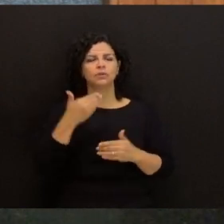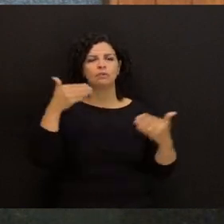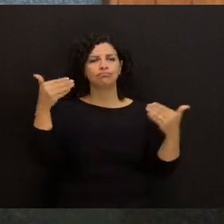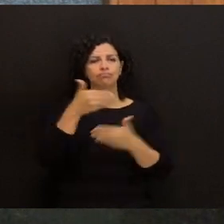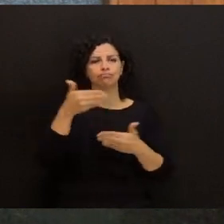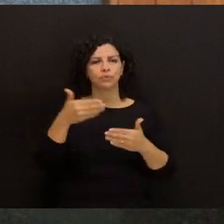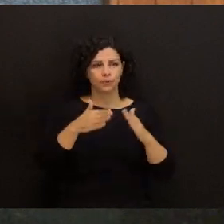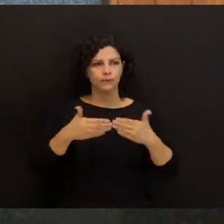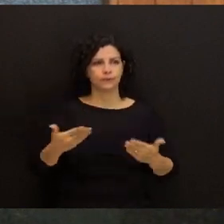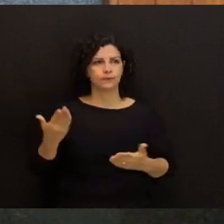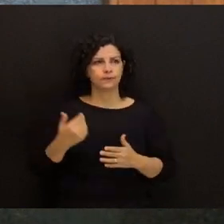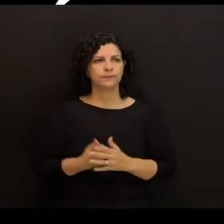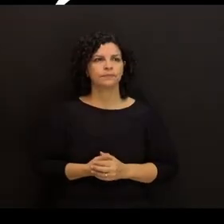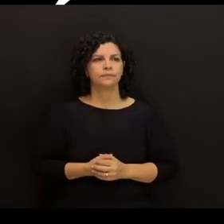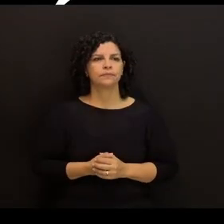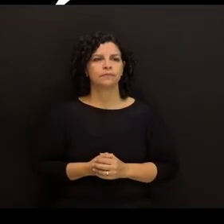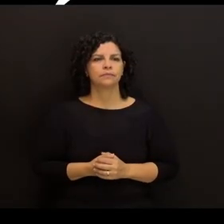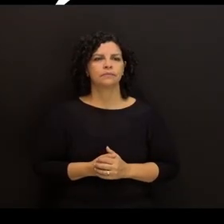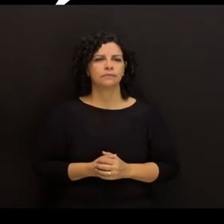slide lá fazendo favor